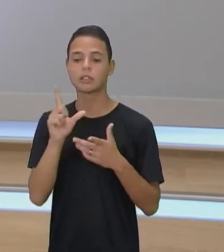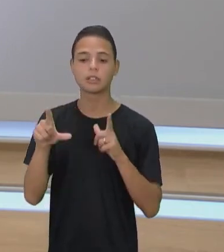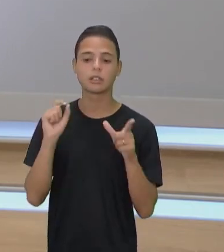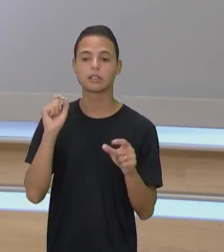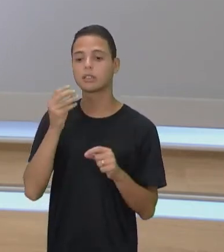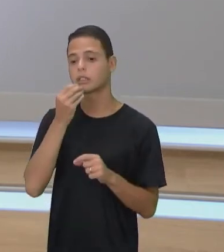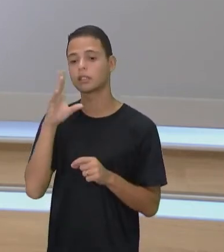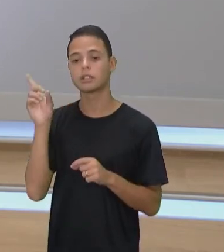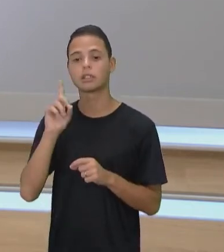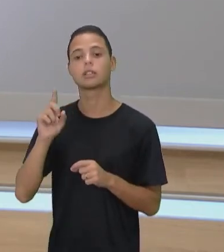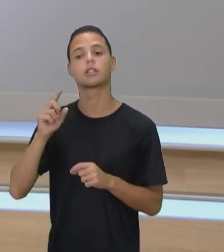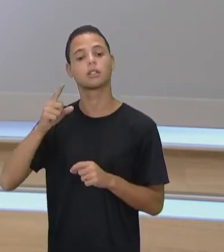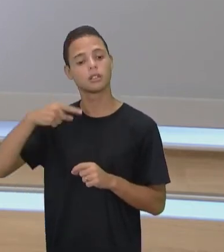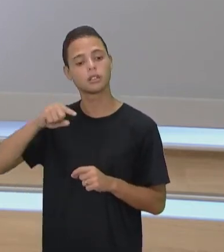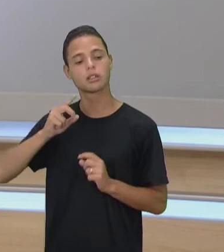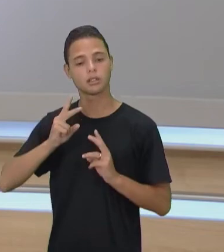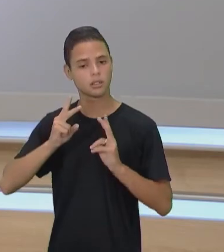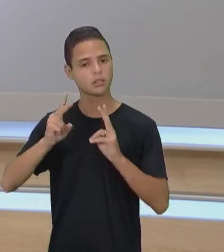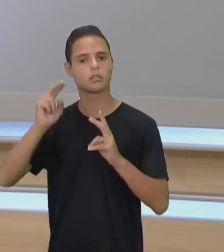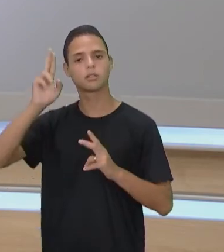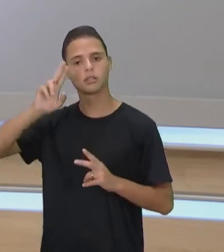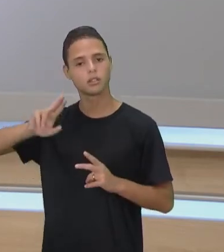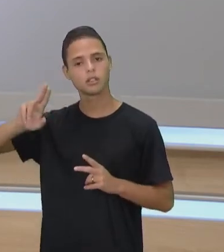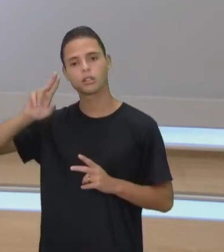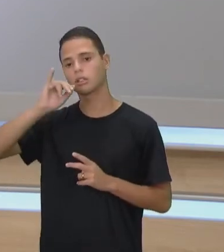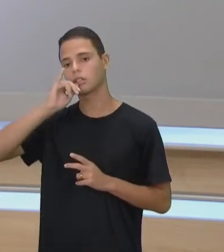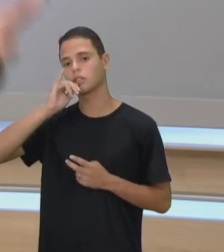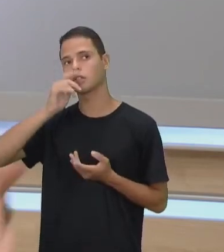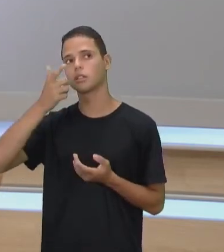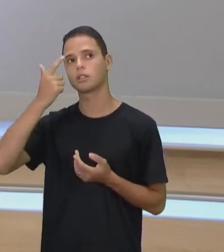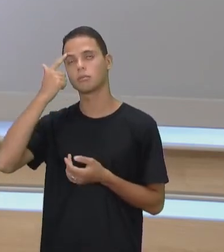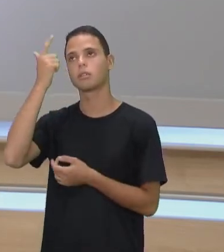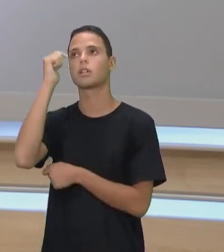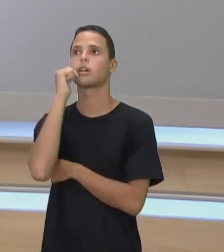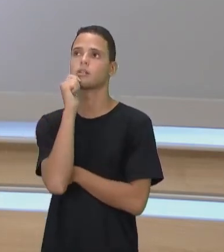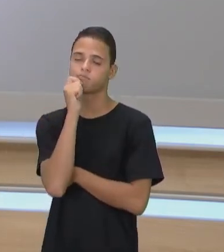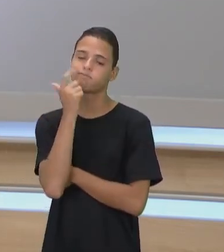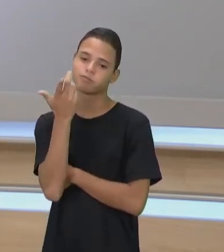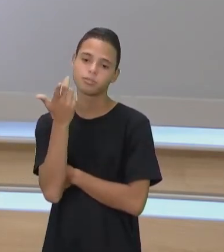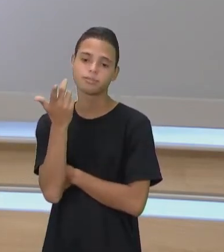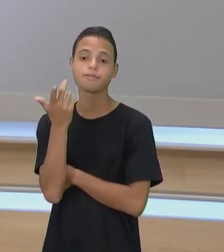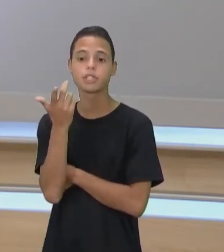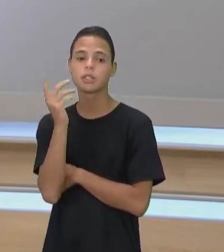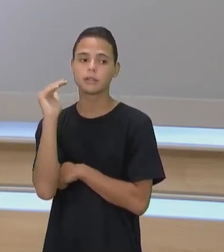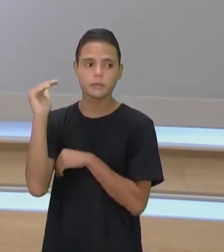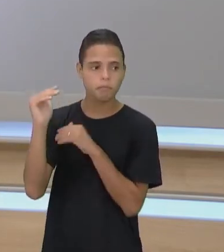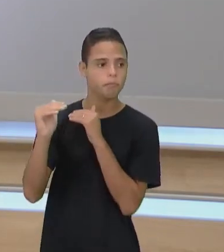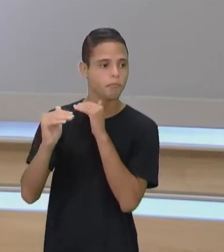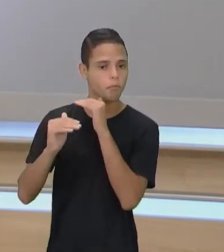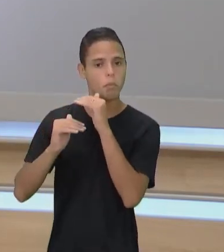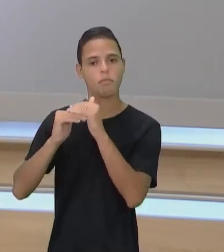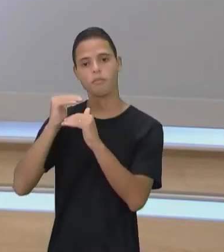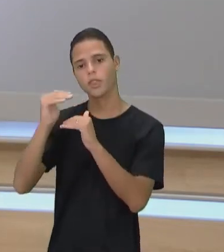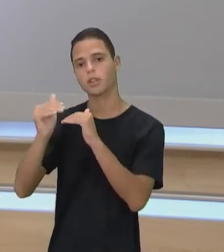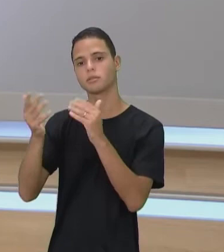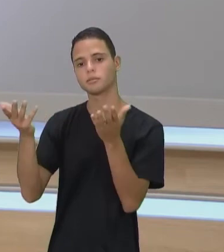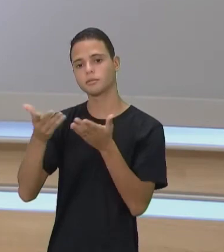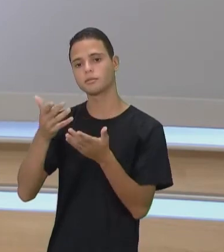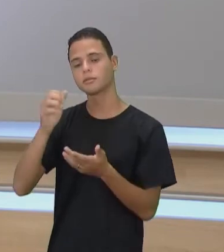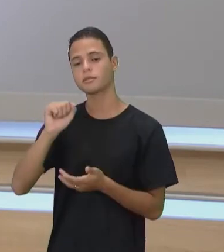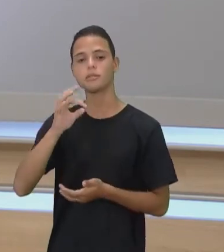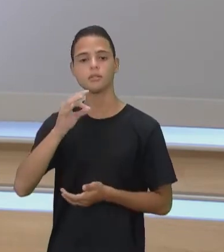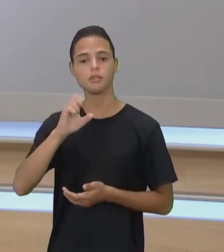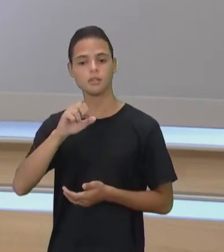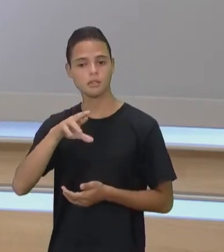continua utilizando, né? Porque a gente fala, olha, era lixão, a gente evoluiu, e aí agora a gente está em aterros sanitários,